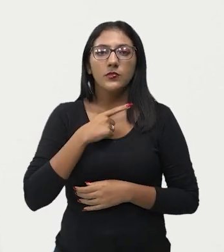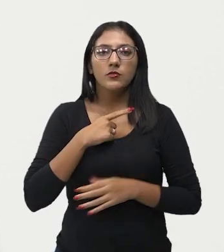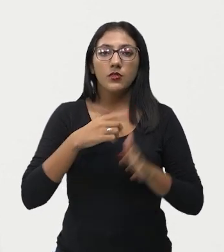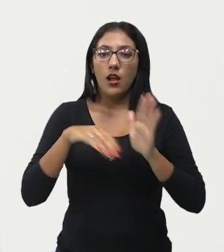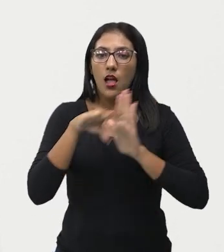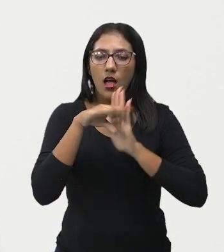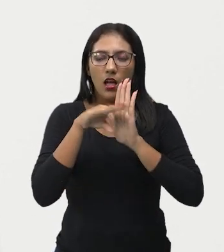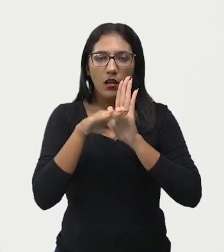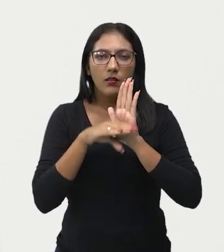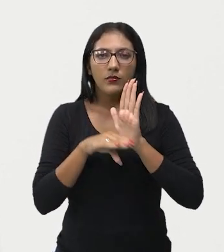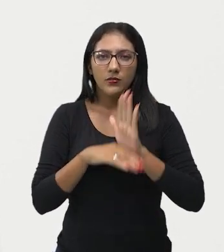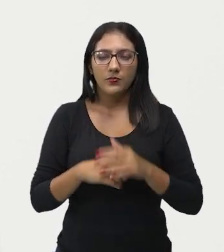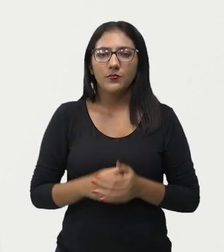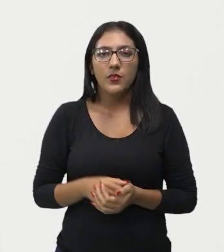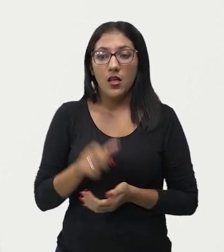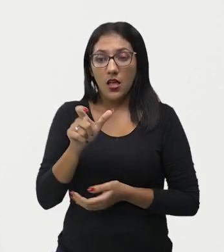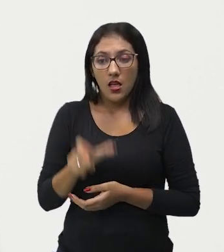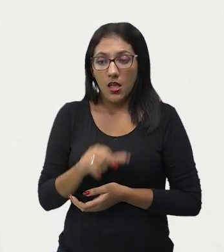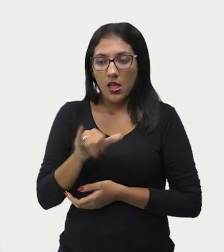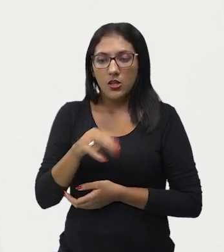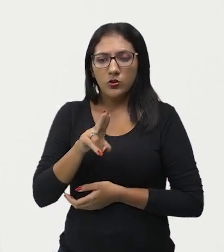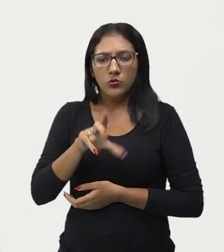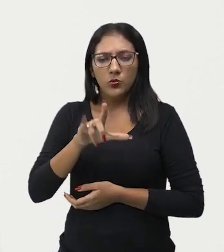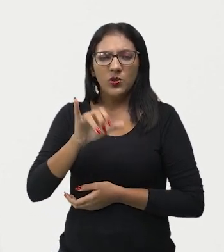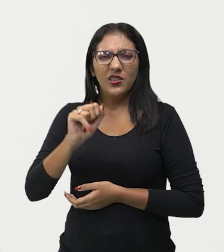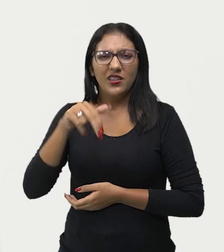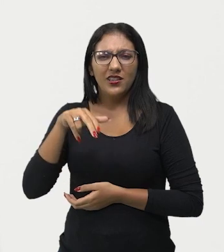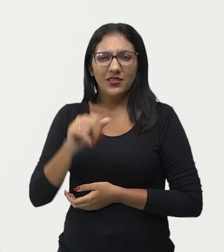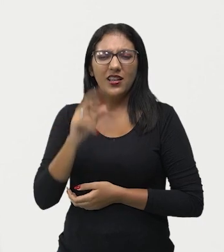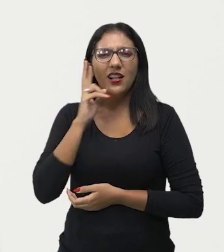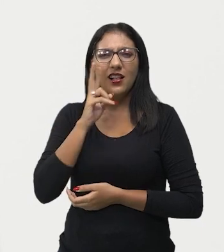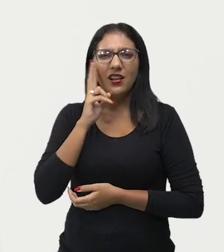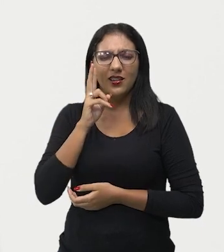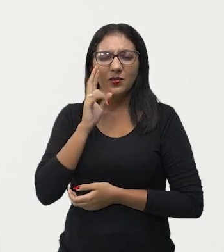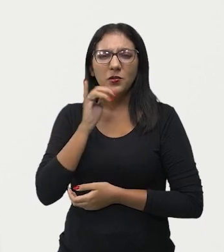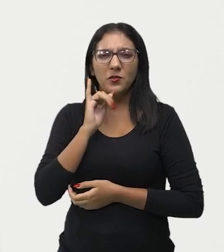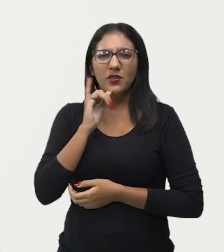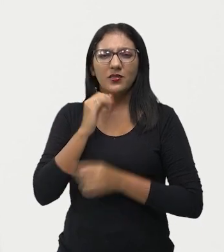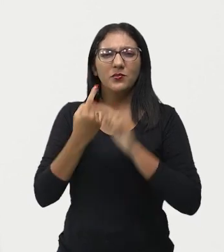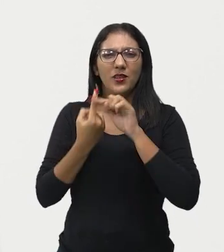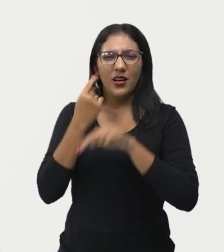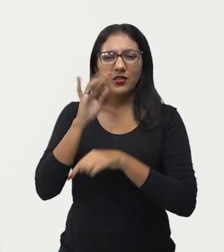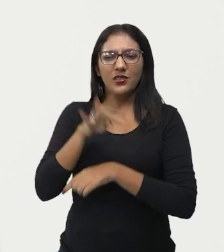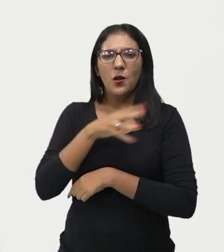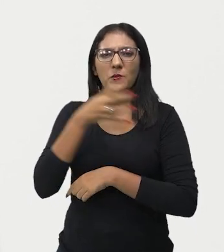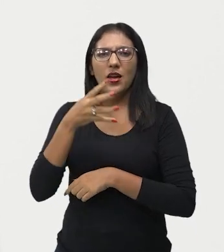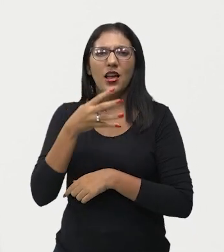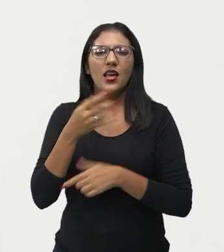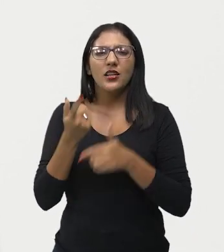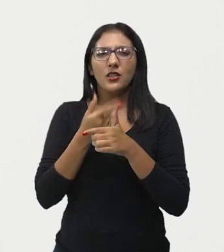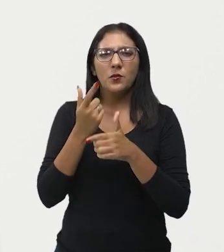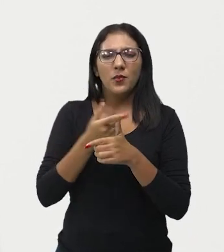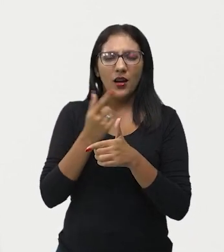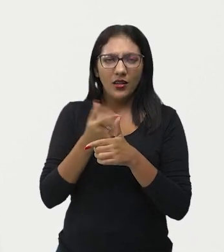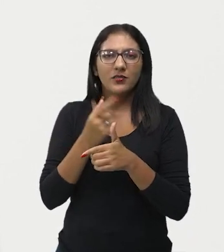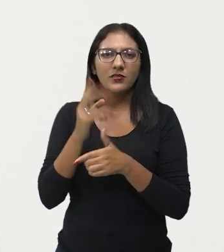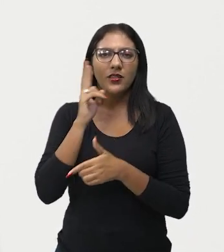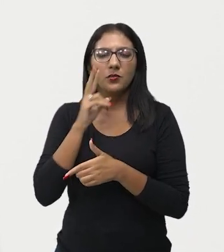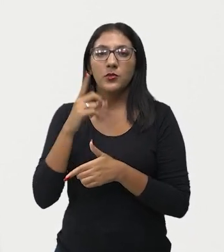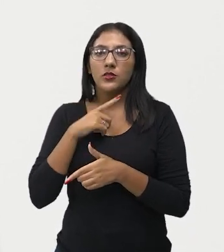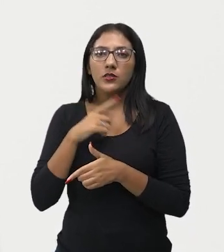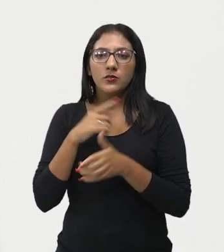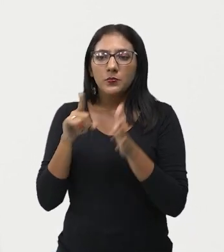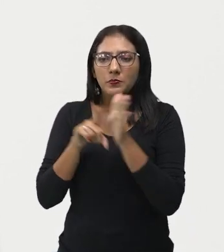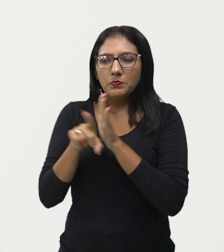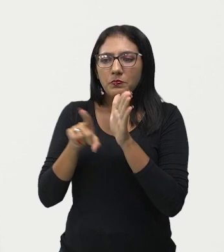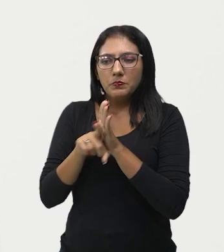regra. A Juliana, quando ela foi fazer lá a pesquisa lá do número de sapato lá dos seus colegas, ela fez lá um questionário para que os